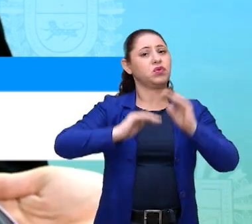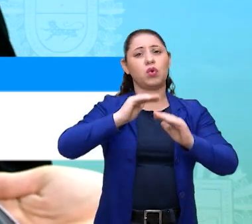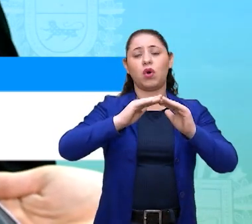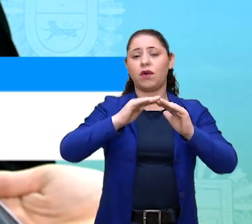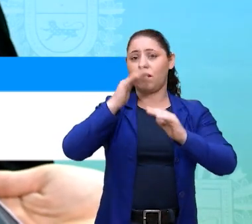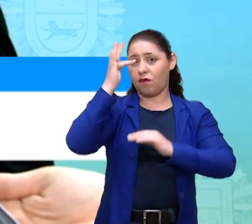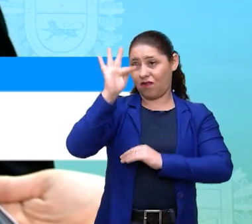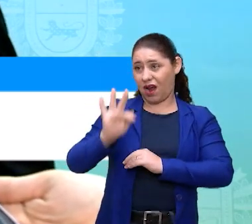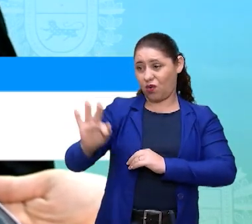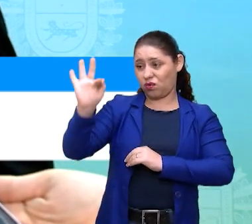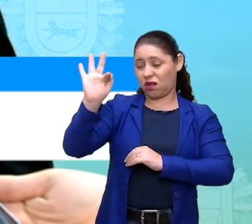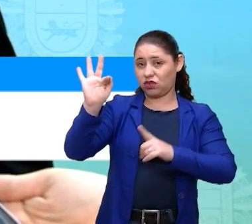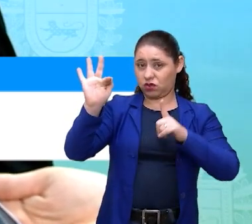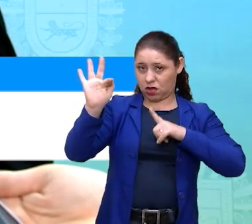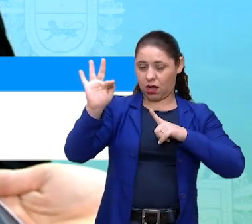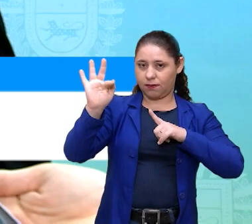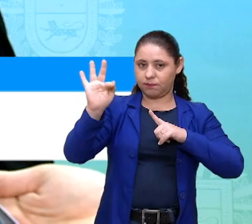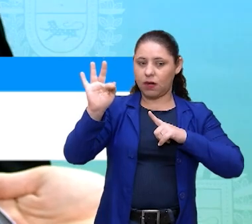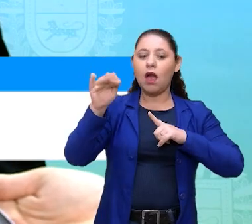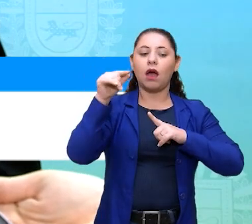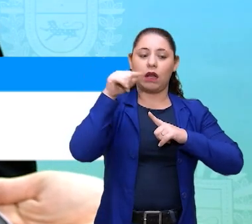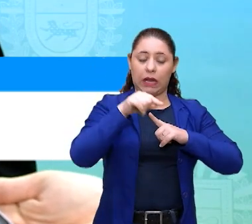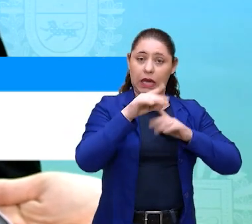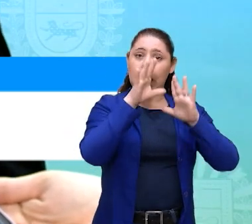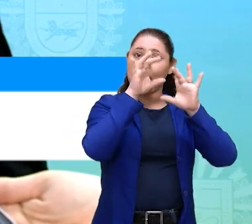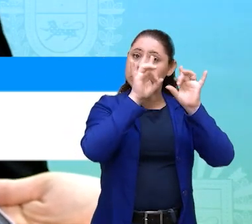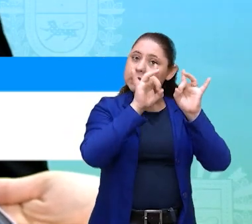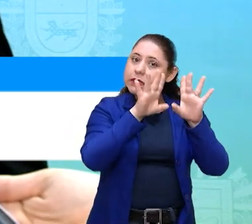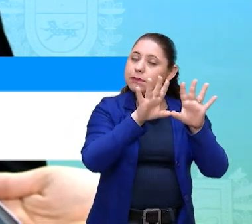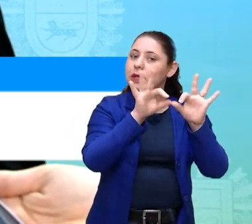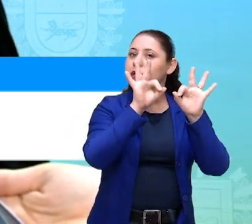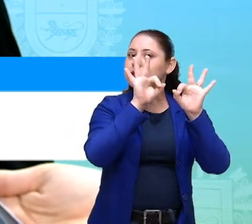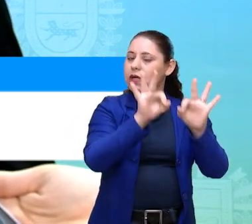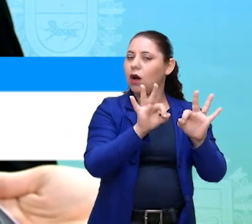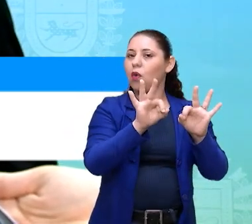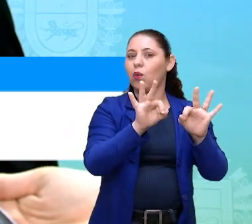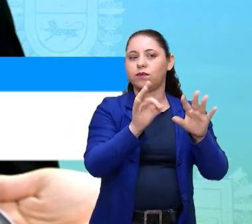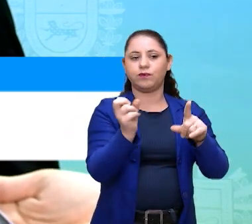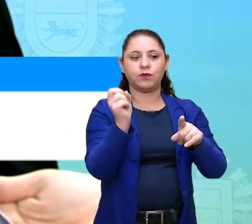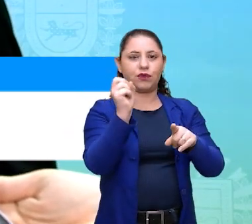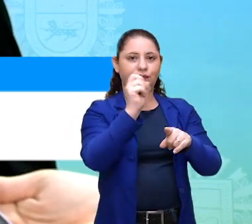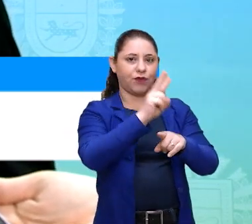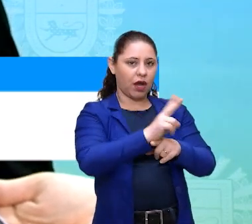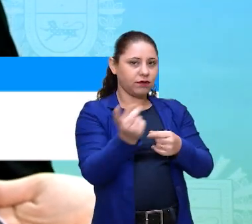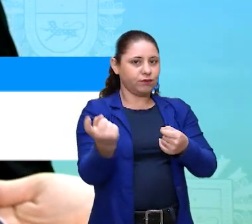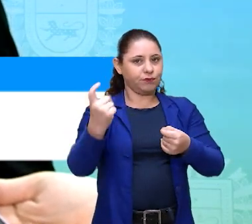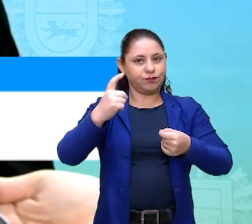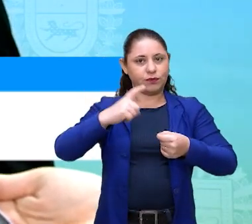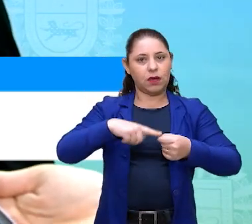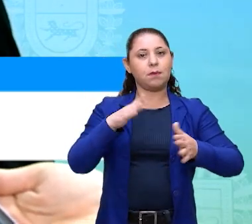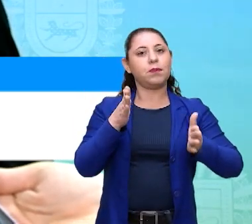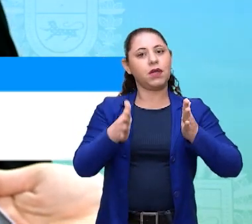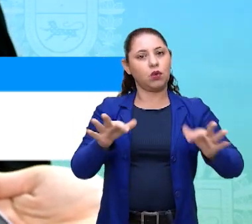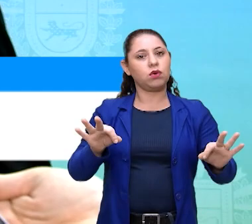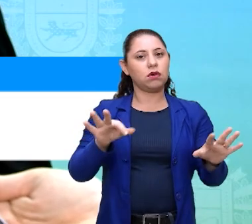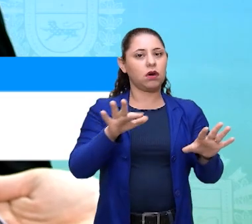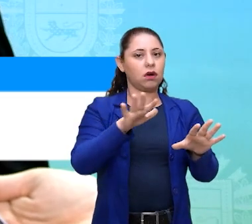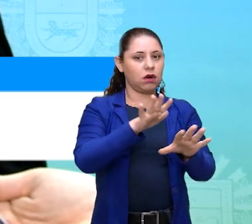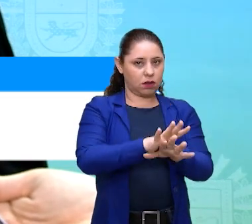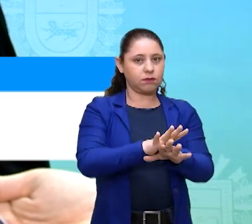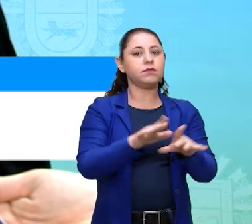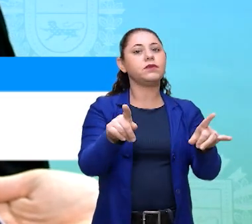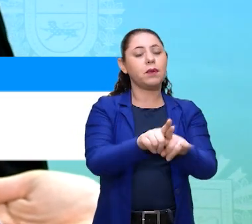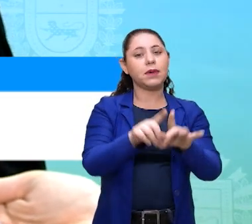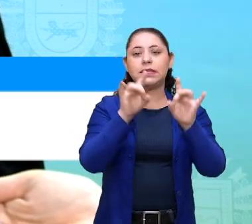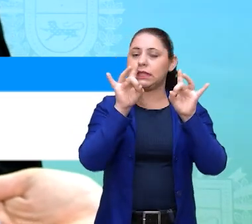um professor de nível superior. Neste caso, abriria-se a contratação em caráter